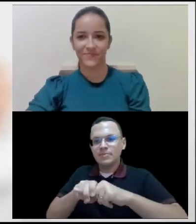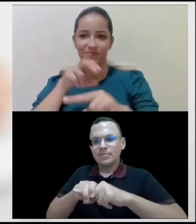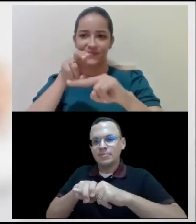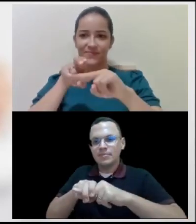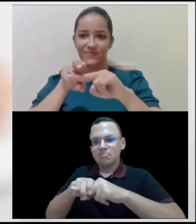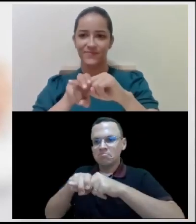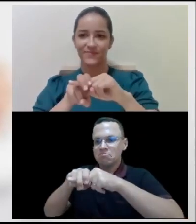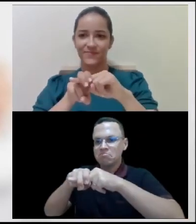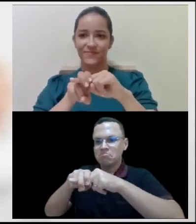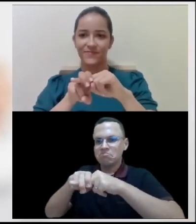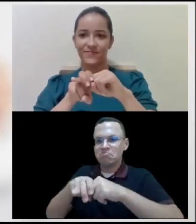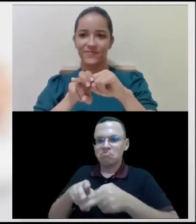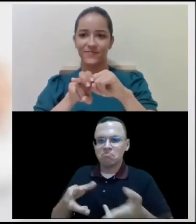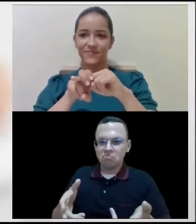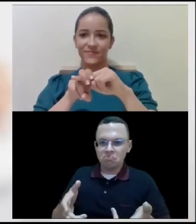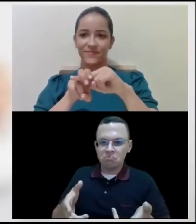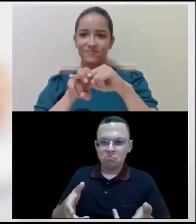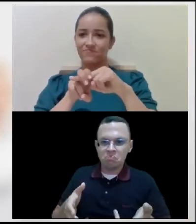Sentar,